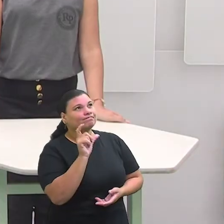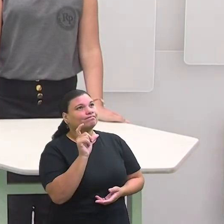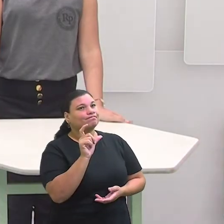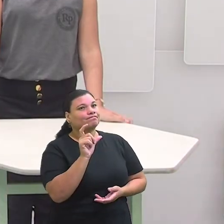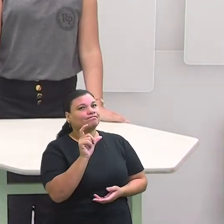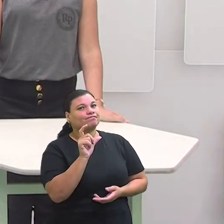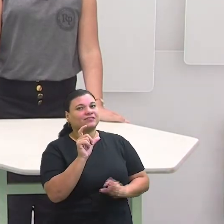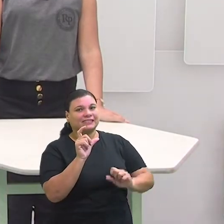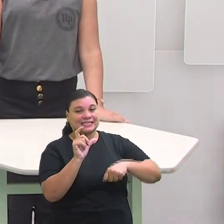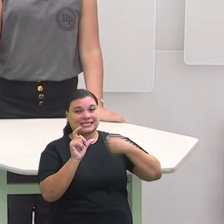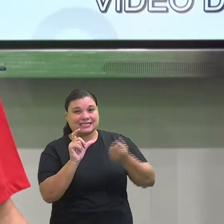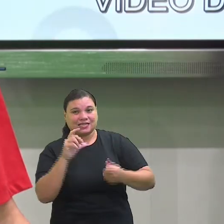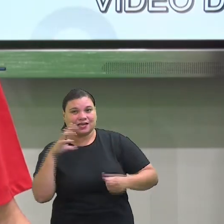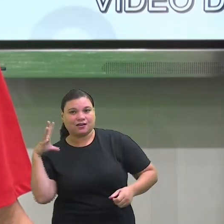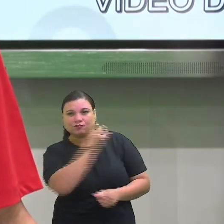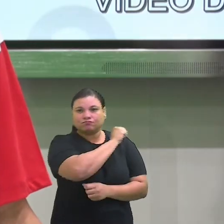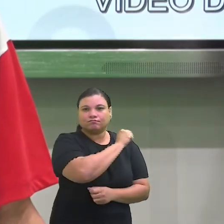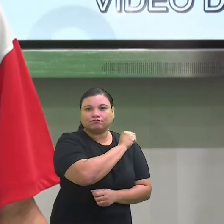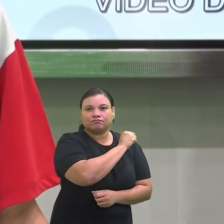rapidez.